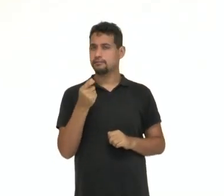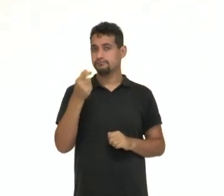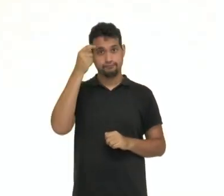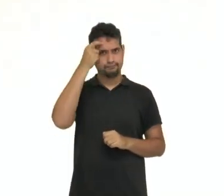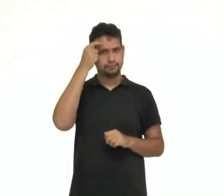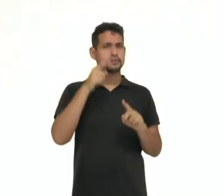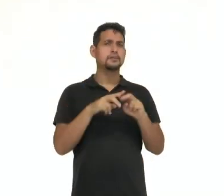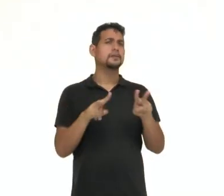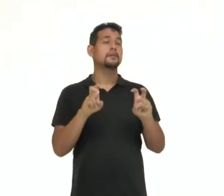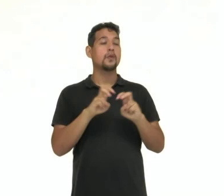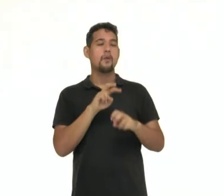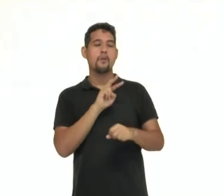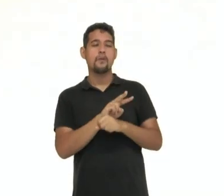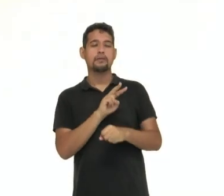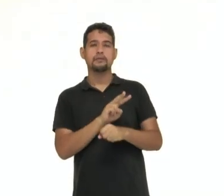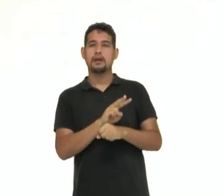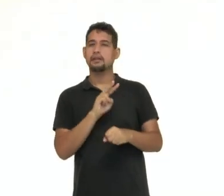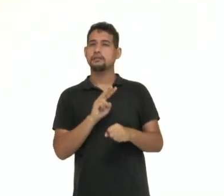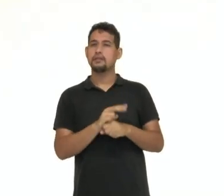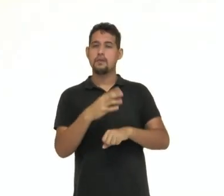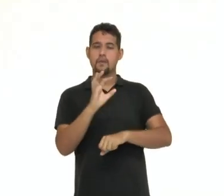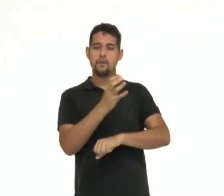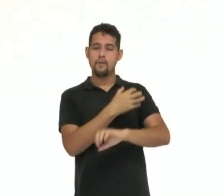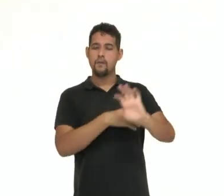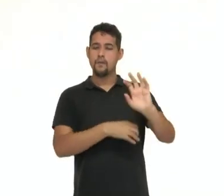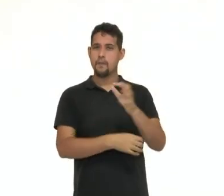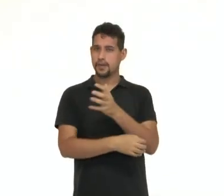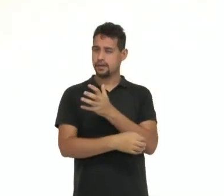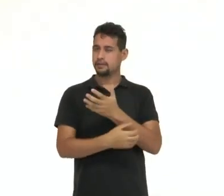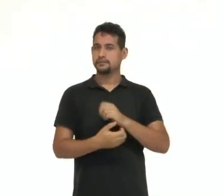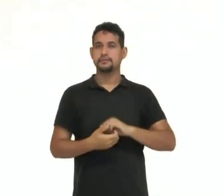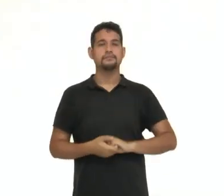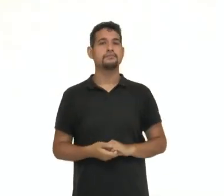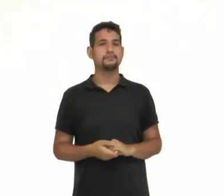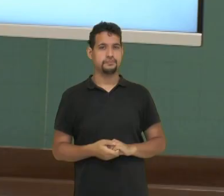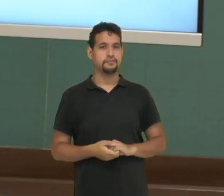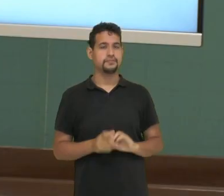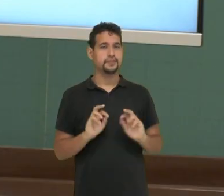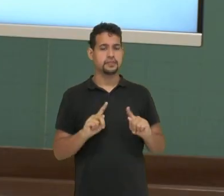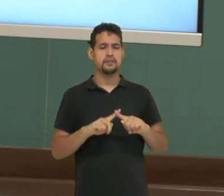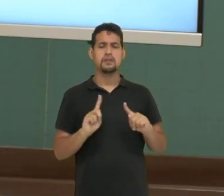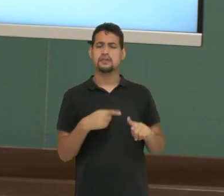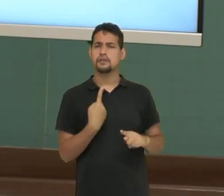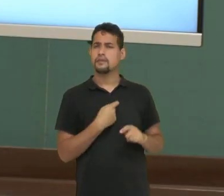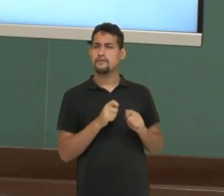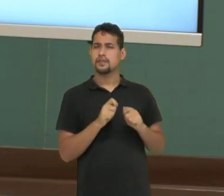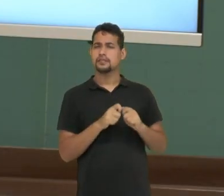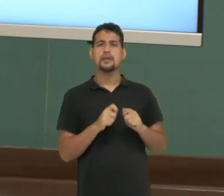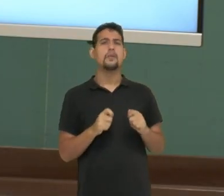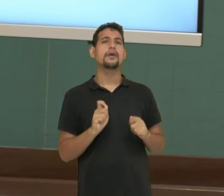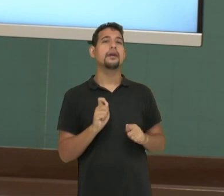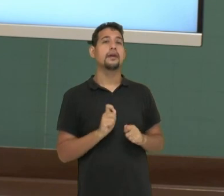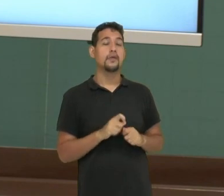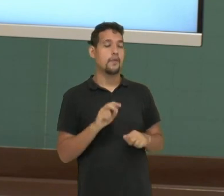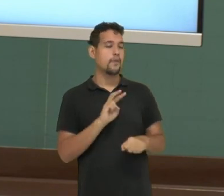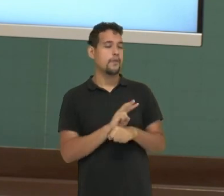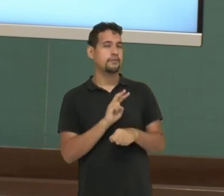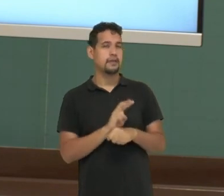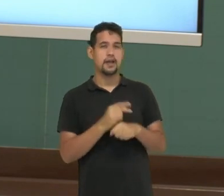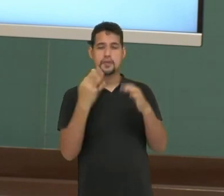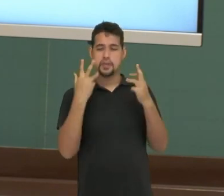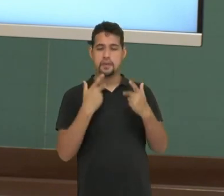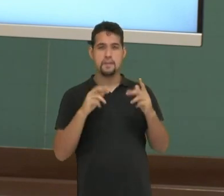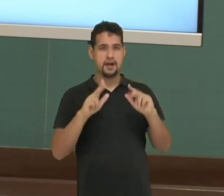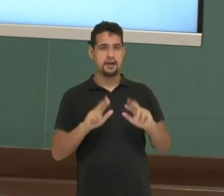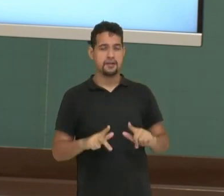conscientização sobre os cuidados com o meio ambiente? Tá, gente? Vamos fazer aí. Que tal fazer uma campanha com cuidado com os meios